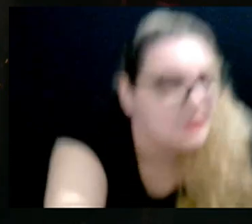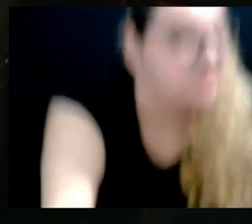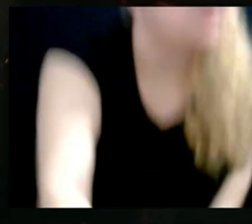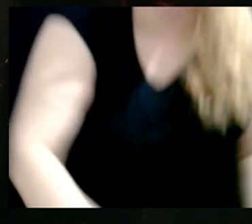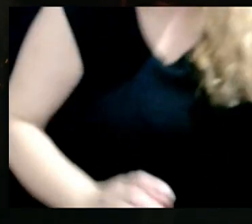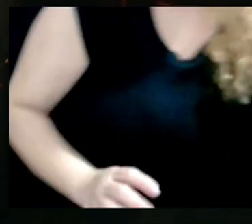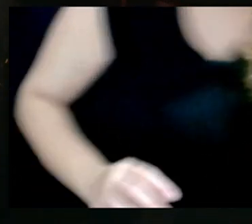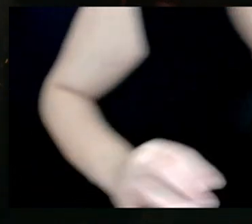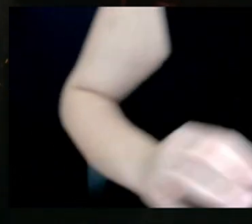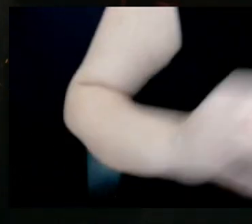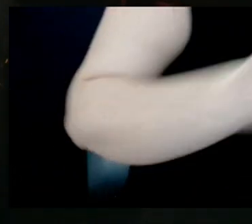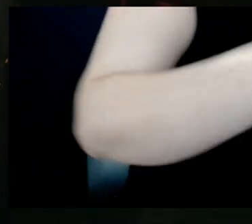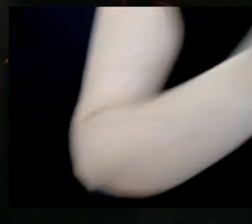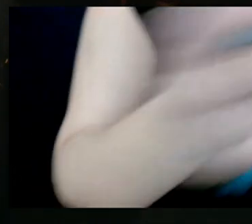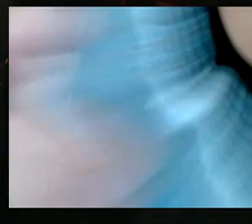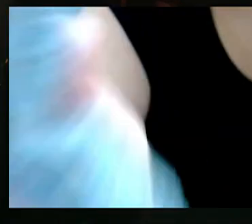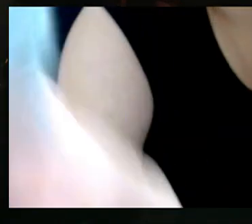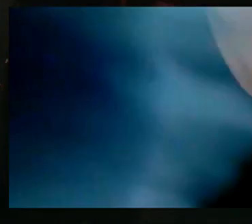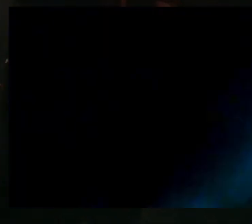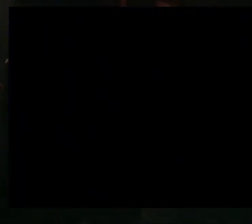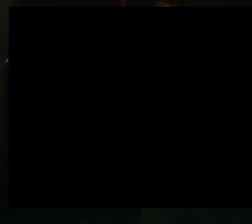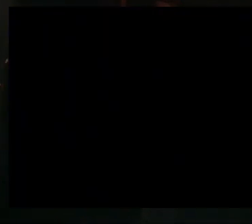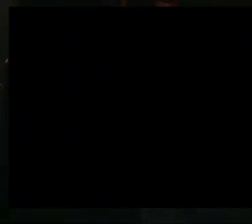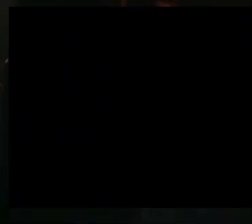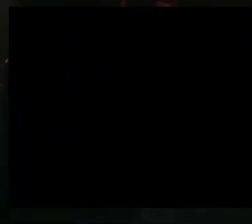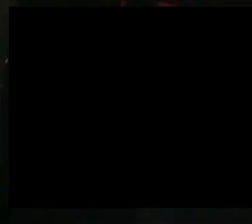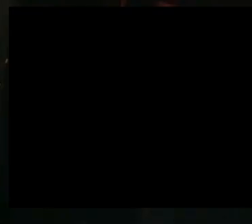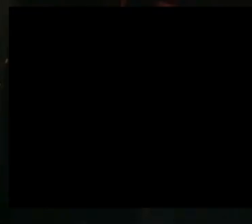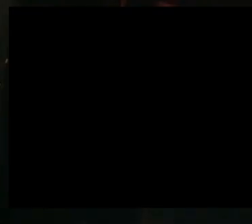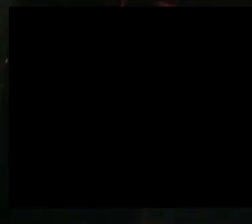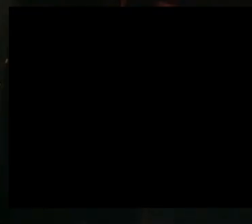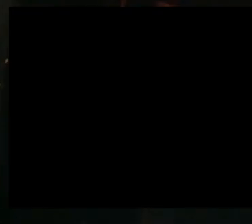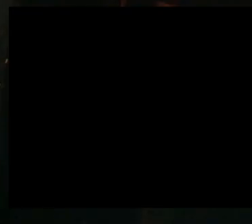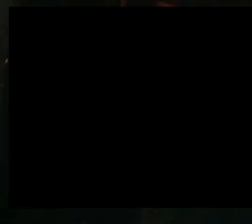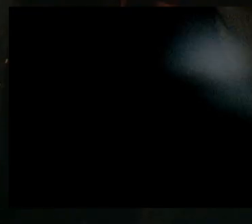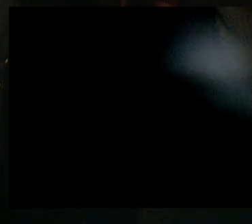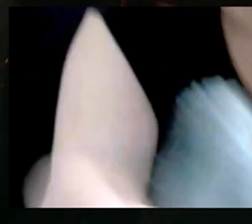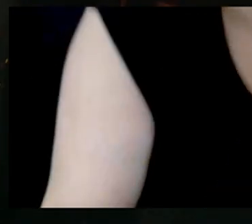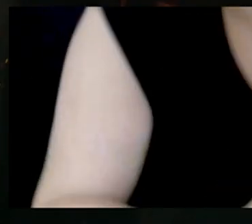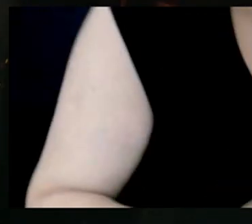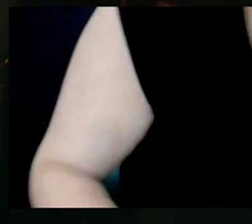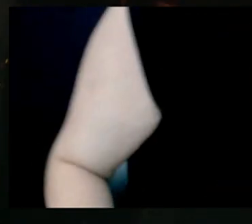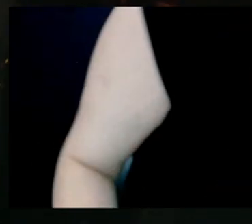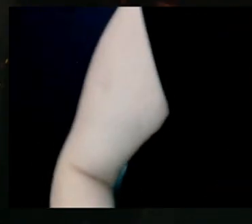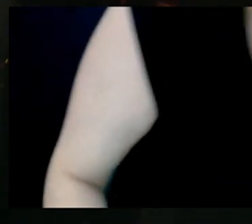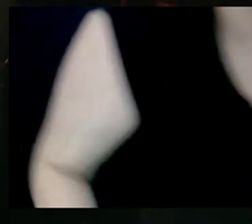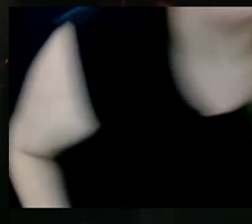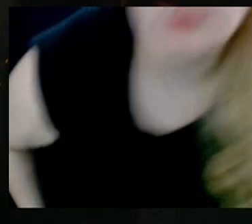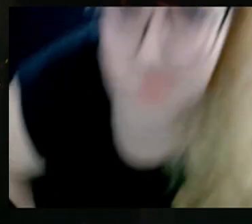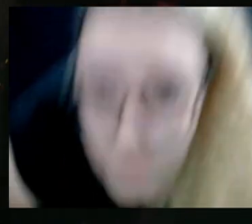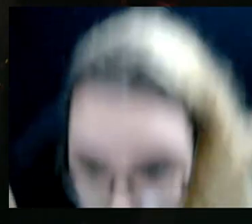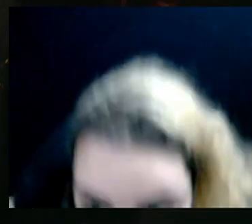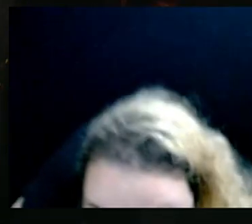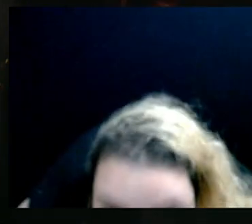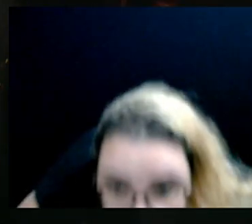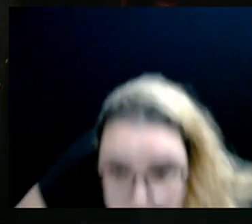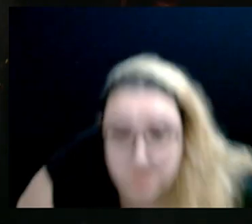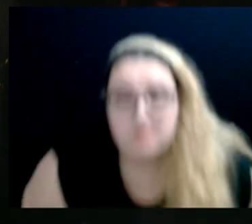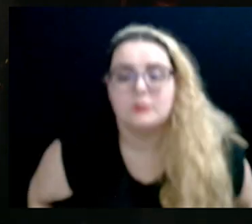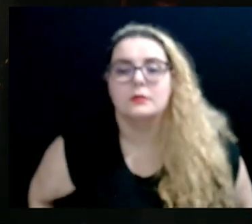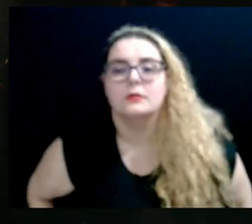lá, gente. O fenômeno qual é? É a chamada vingança da procrastinação do sono. Um